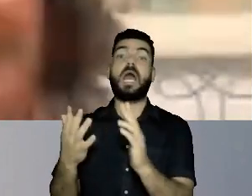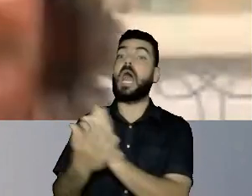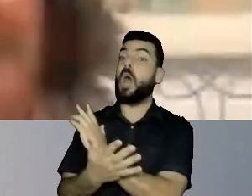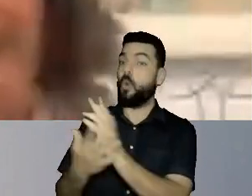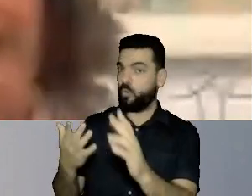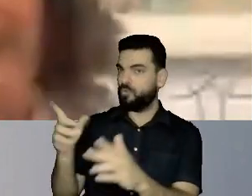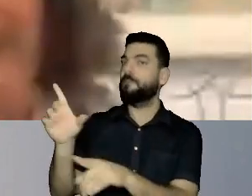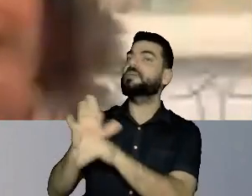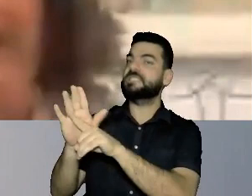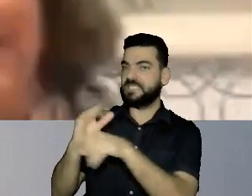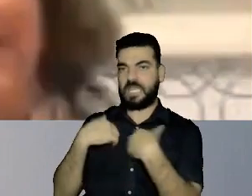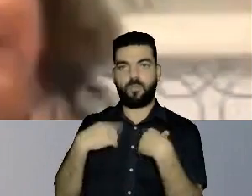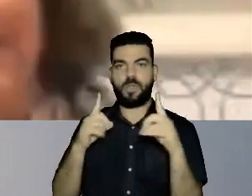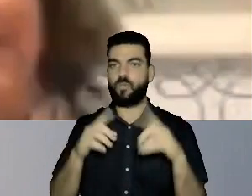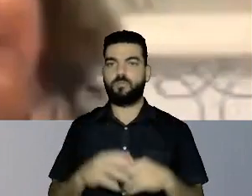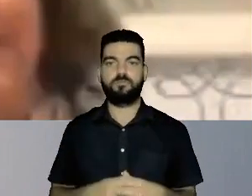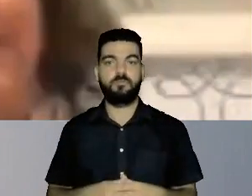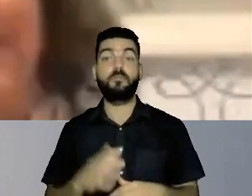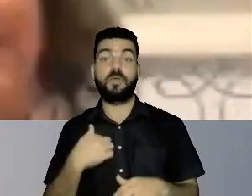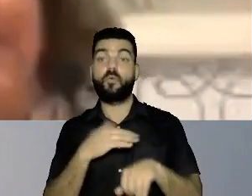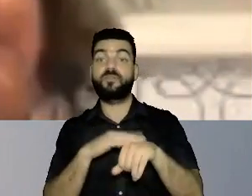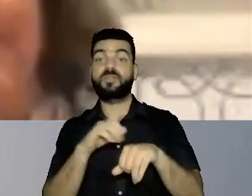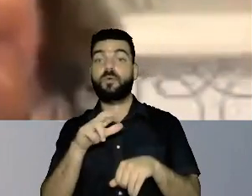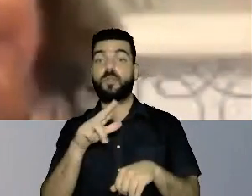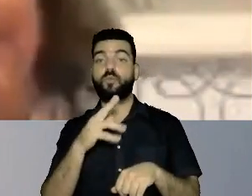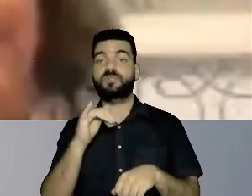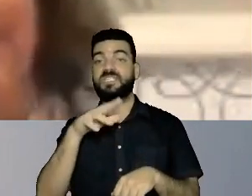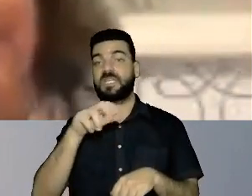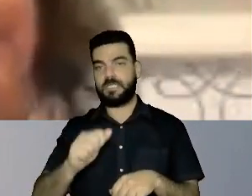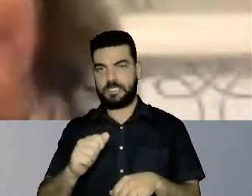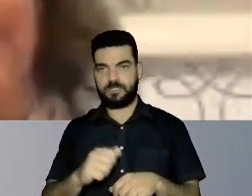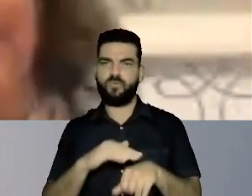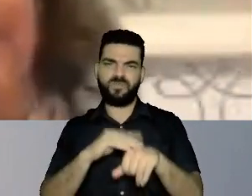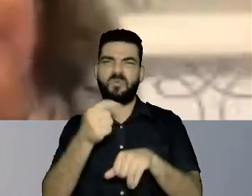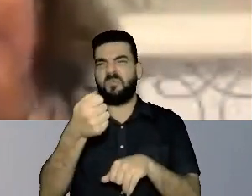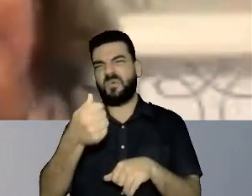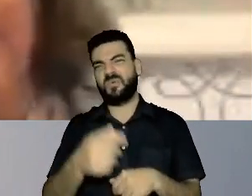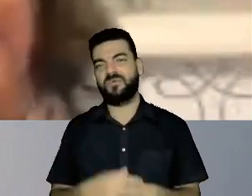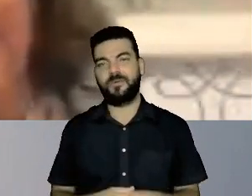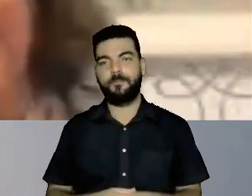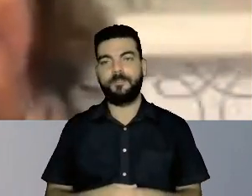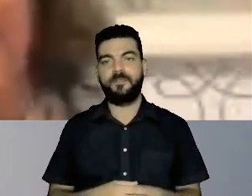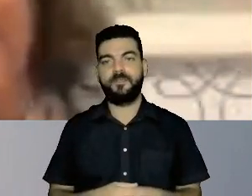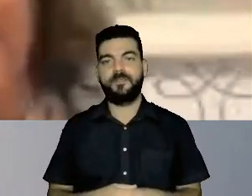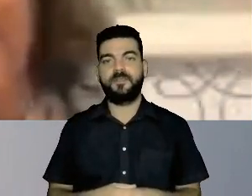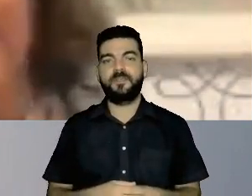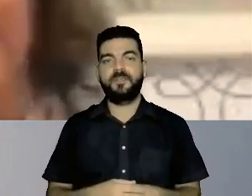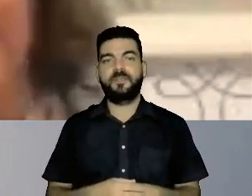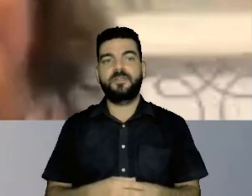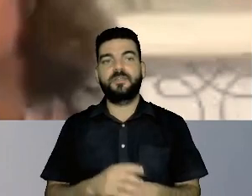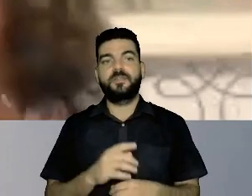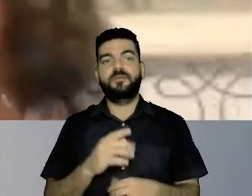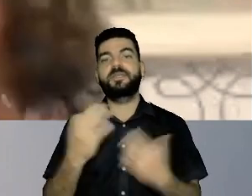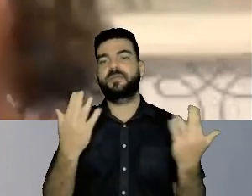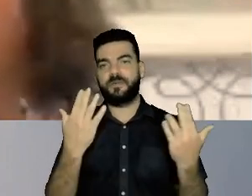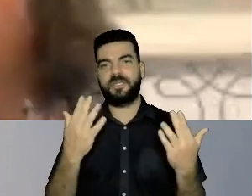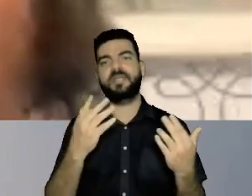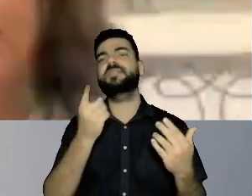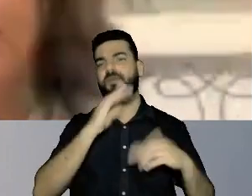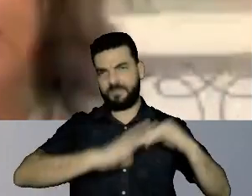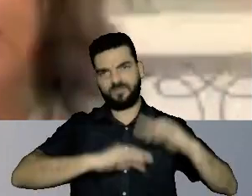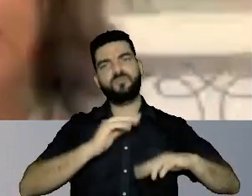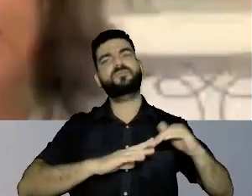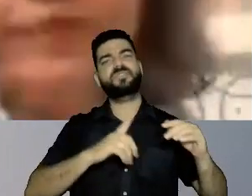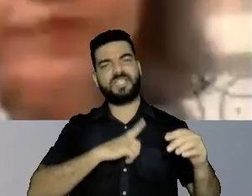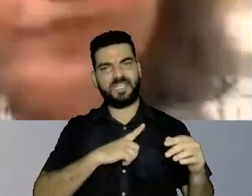adentrei profundamente, exceto pelas poucas conversas que eu tive com amigos que pesquisam, inclusive recentemente com a Luciana,